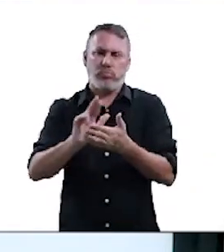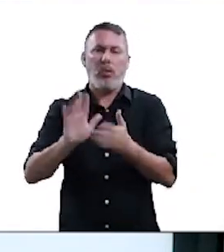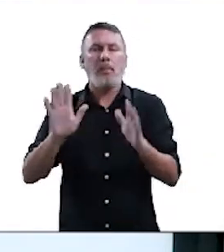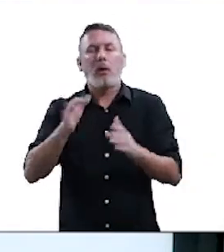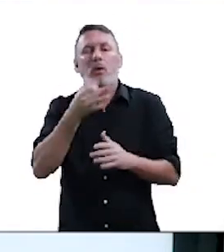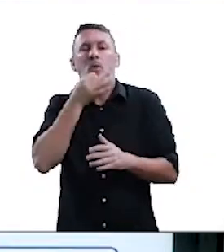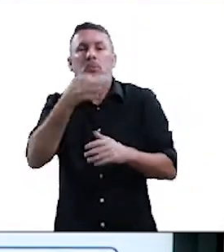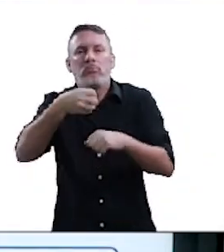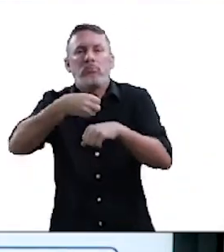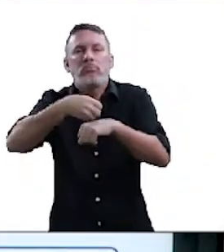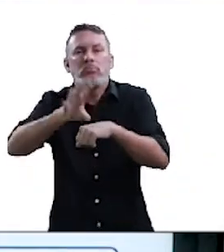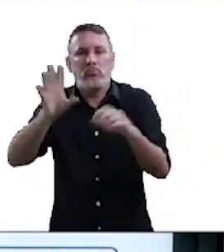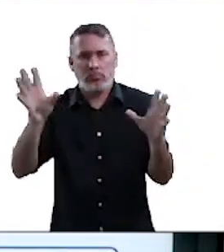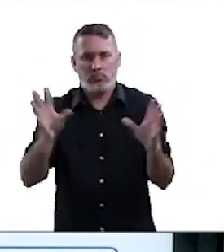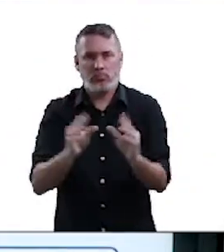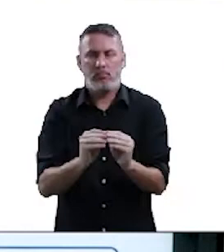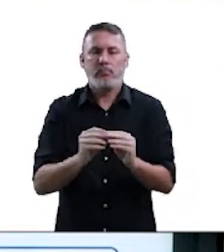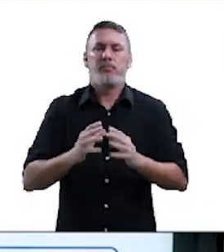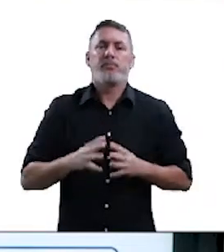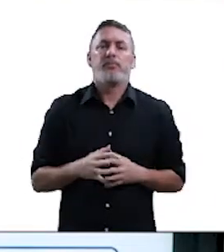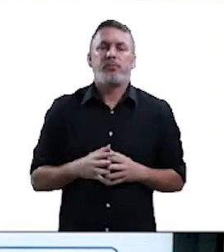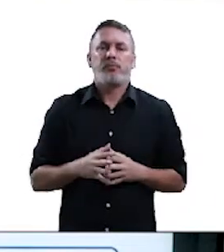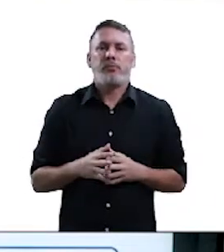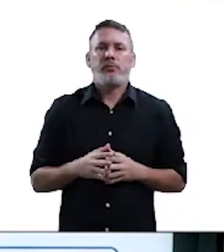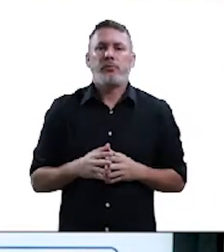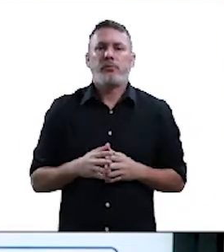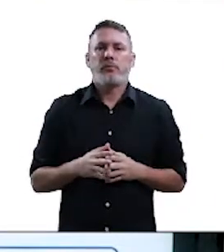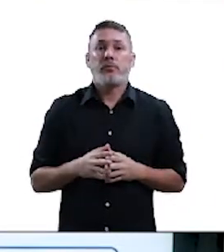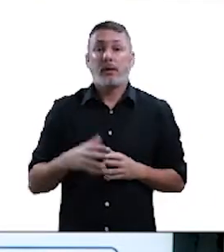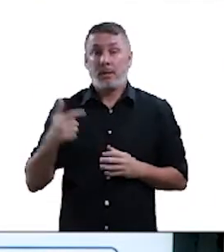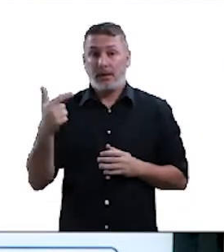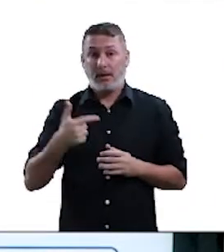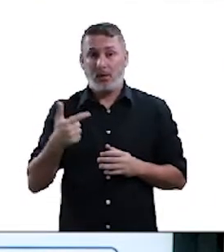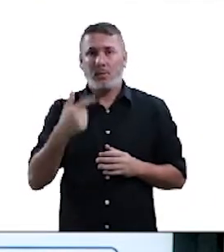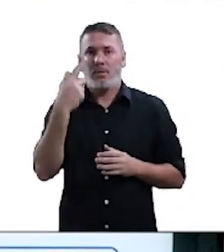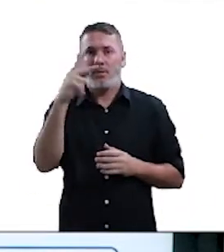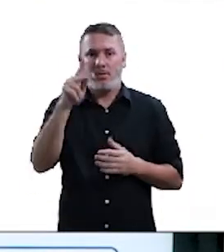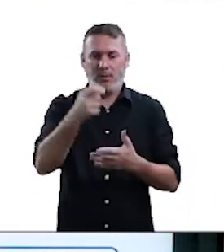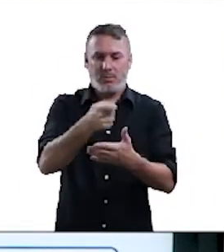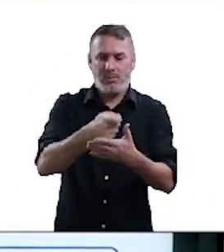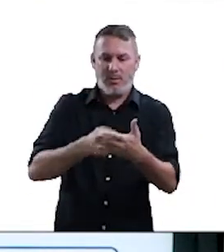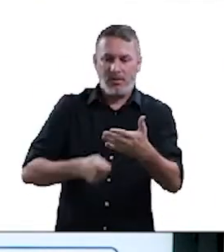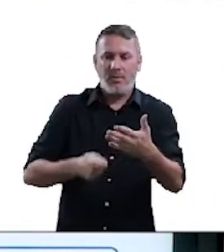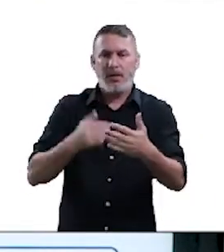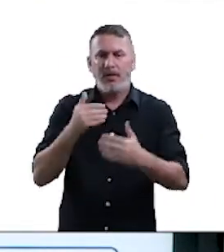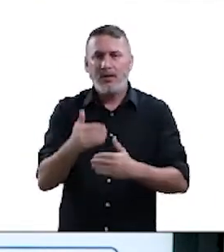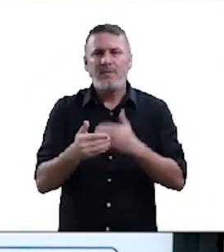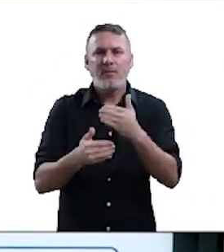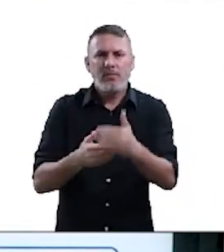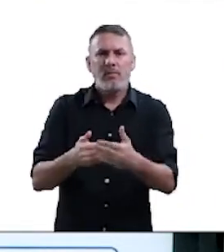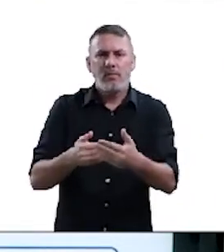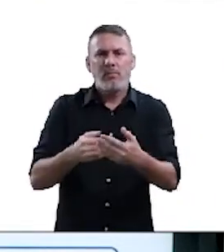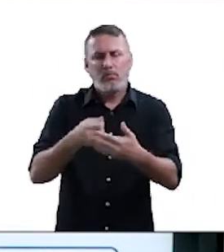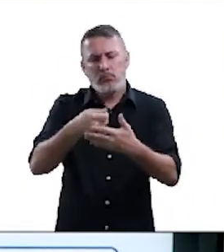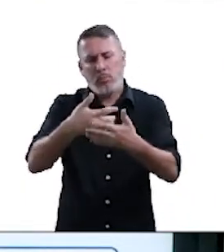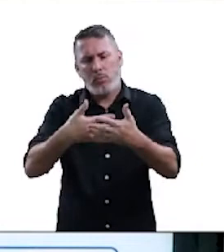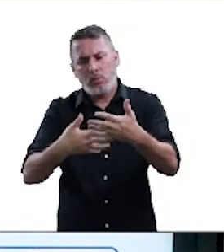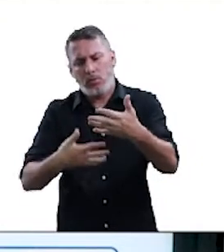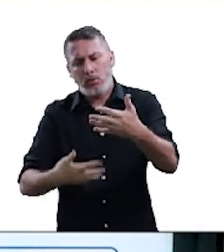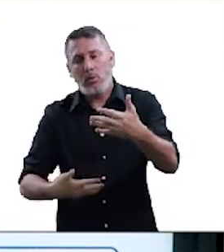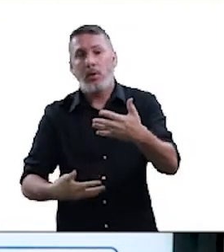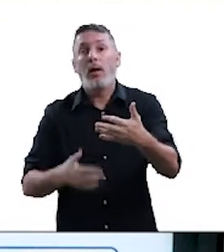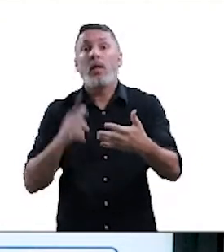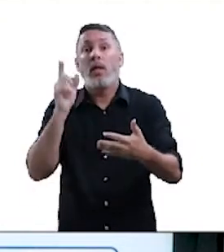dica para vocês. O segundo passo do seu desenvolvimento é o que nós chamamos de fundamentação. Lembra que eu falei